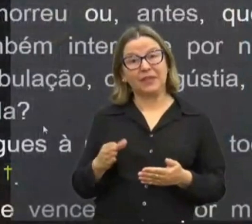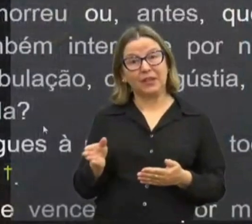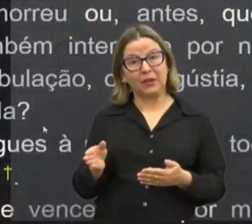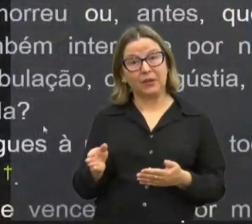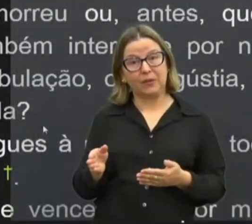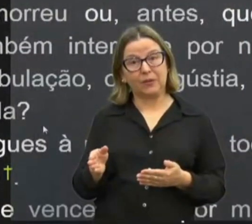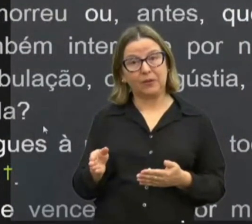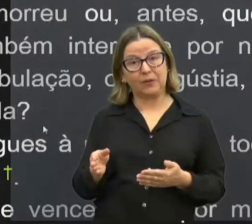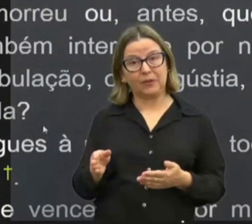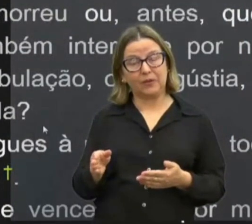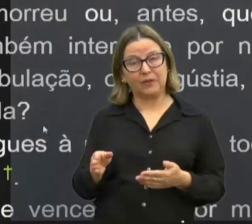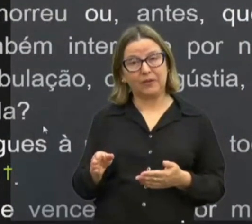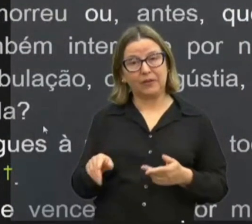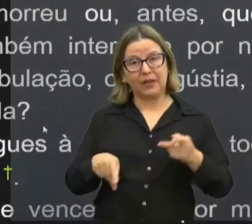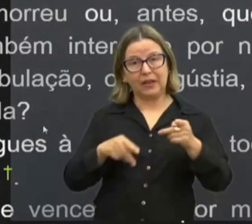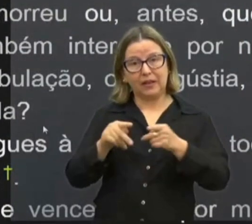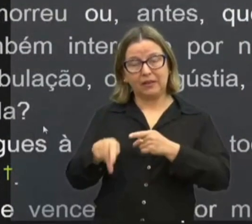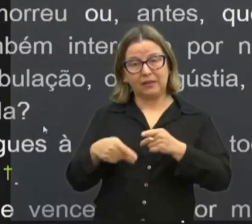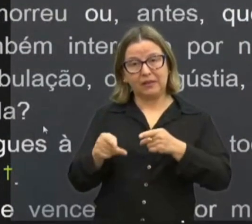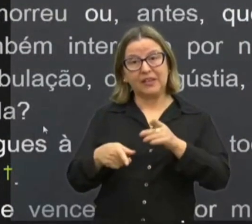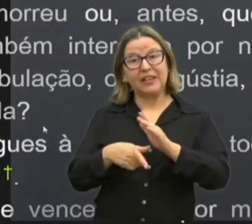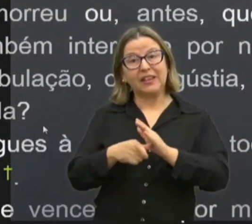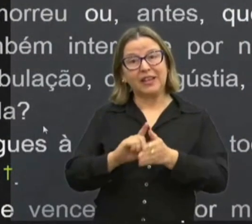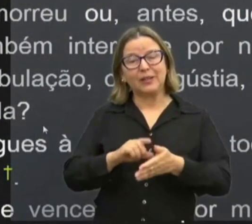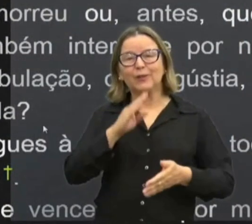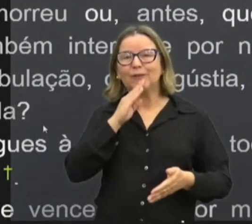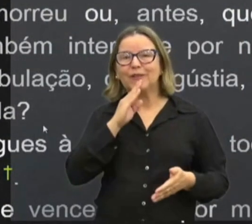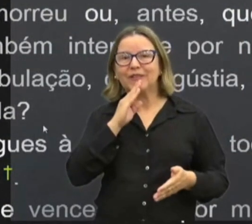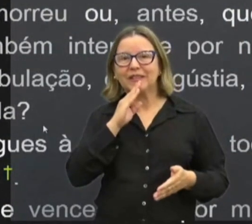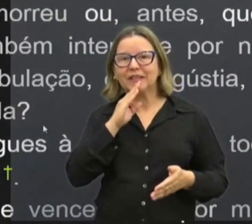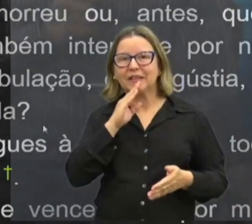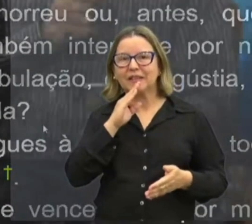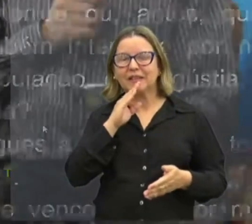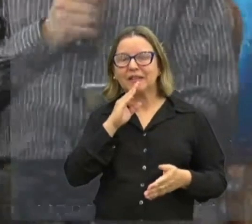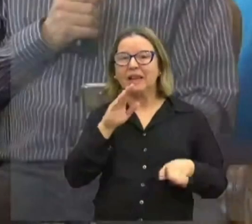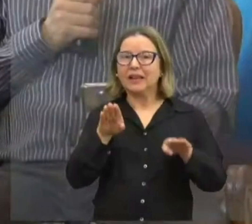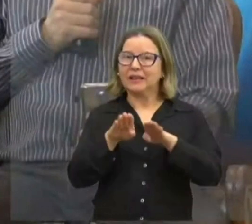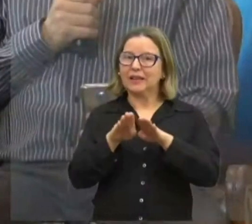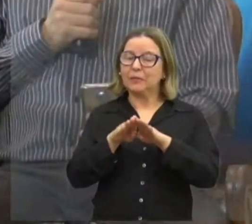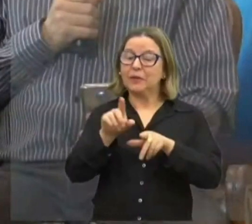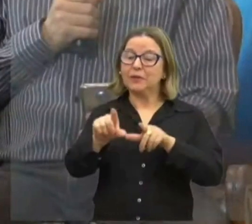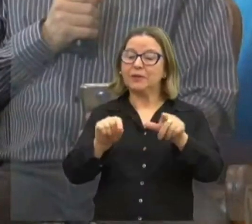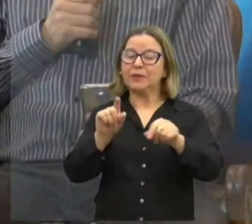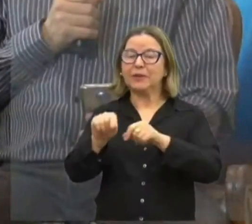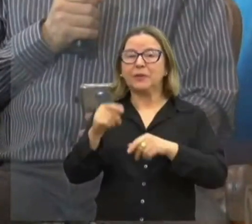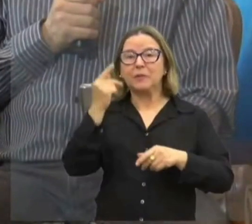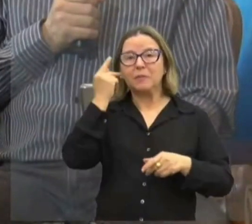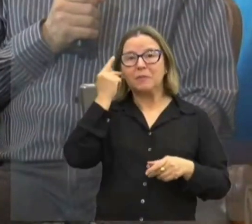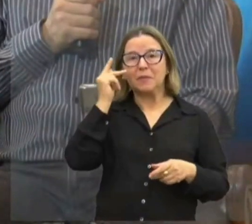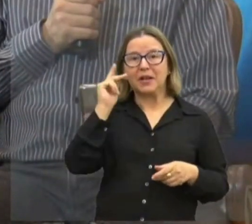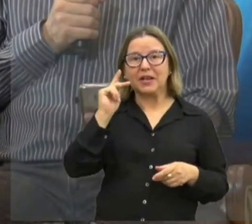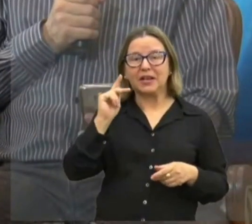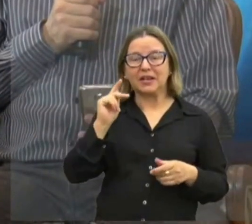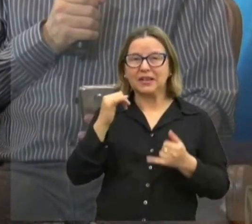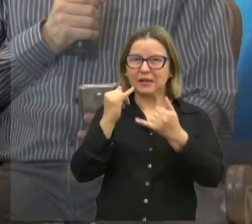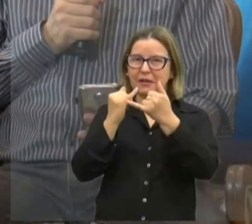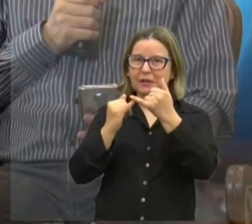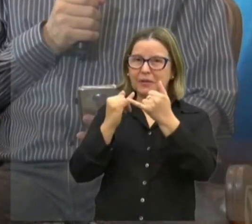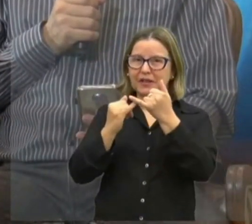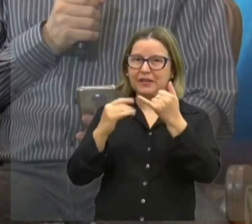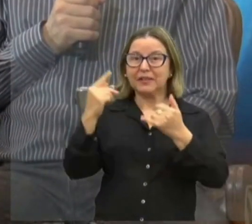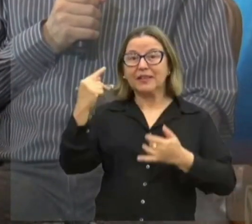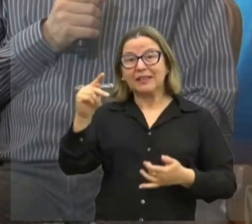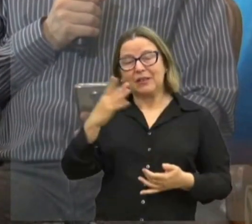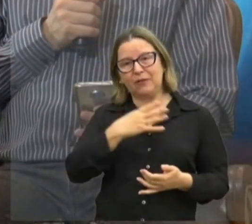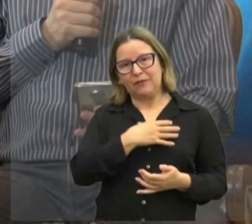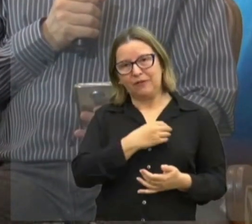aos que de antemão conheceu, também os predestinou para serem conformes à imagem de seu